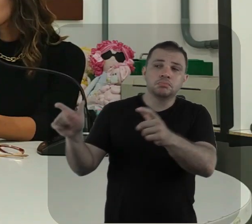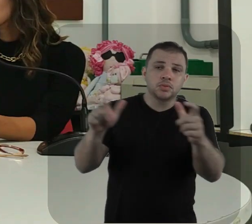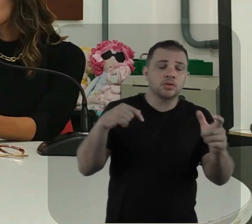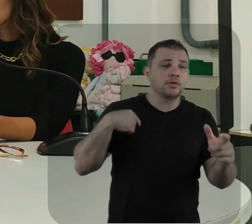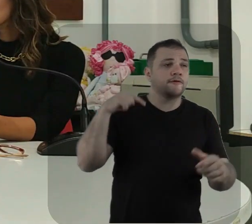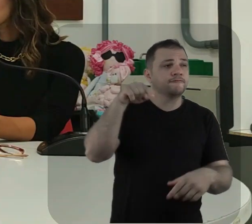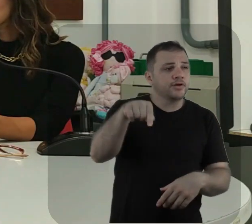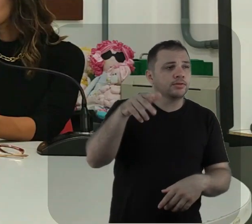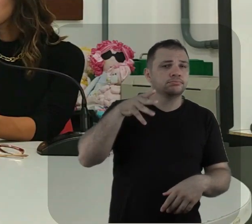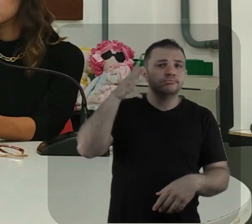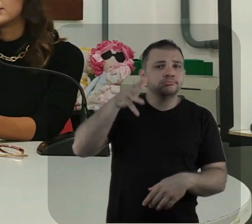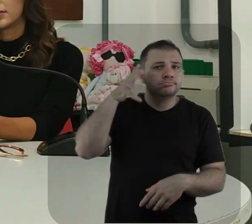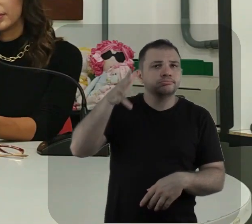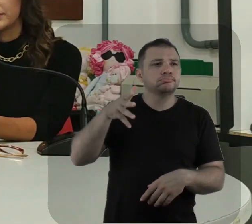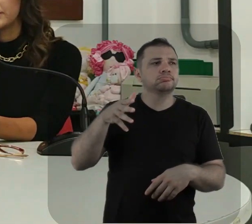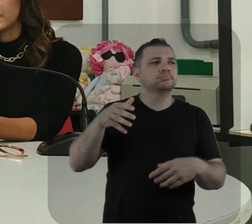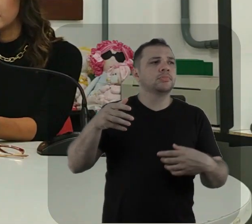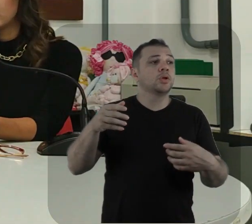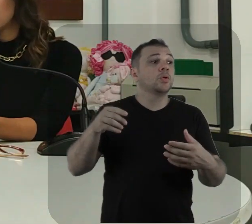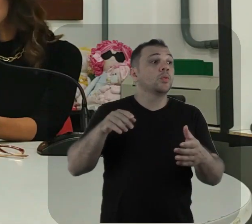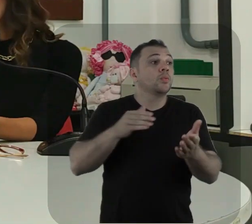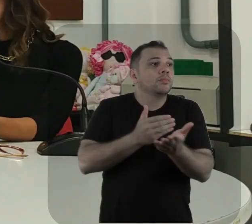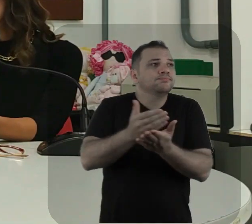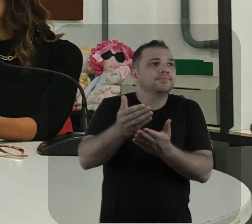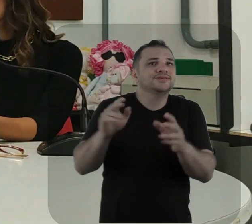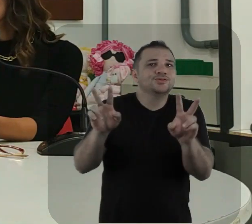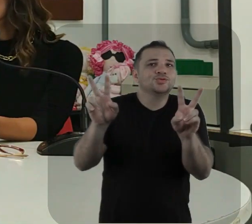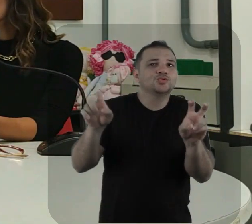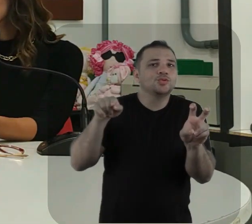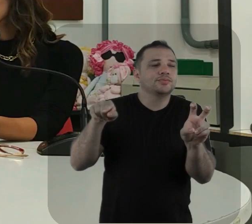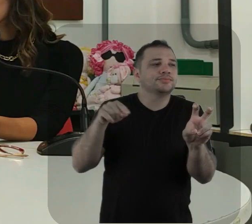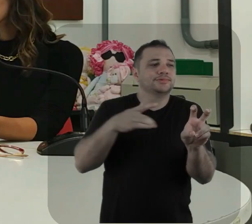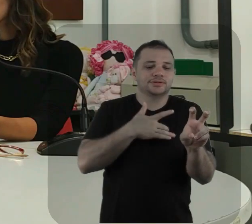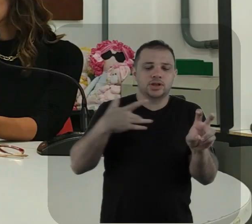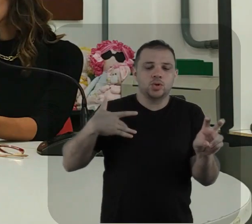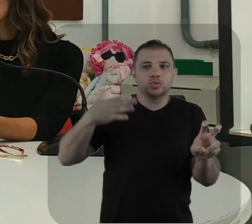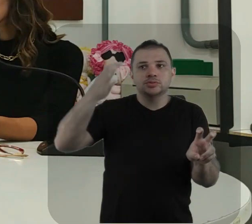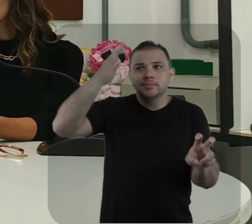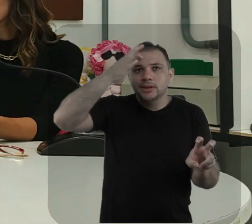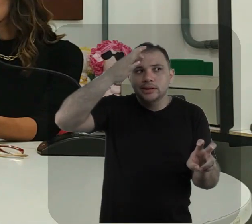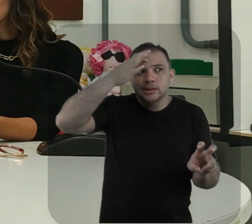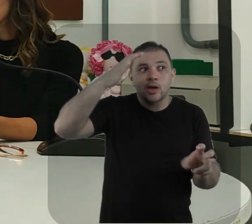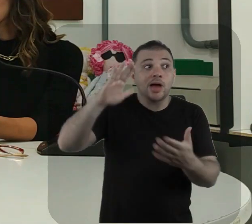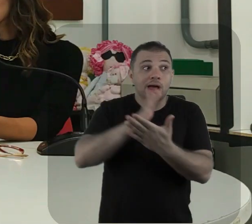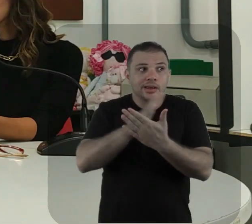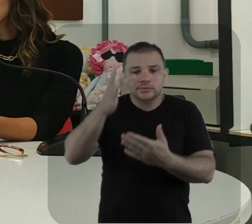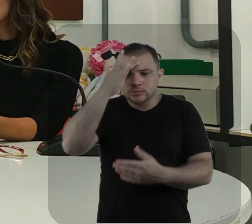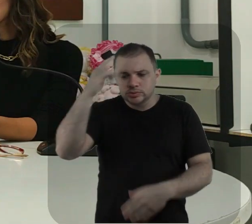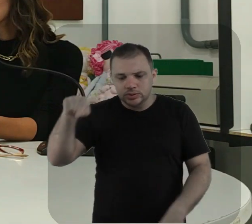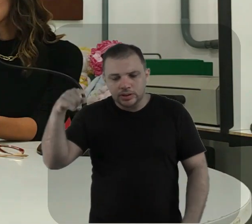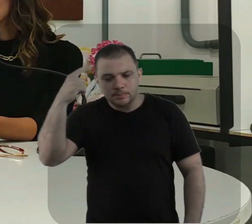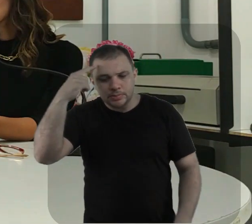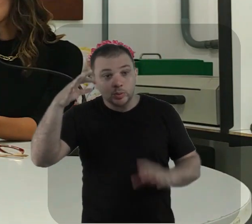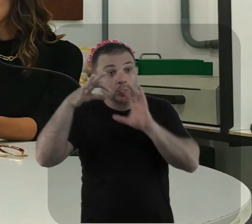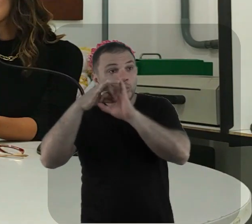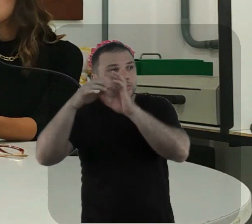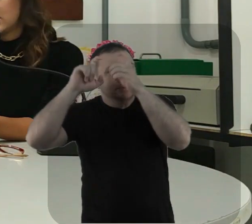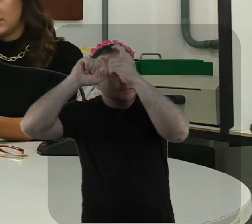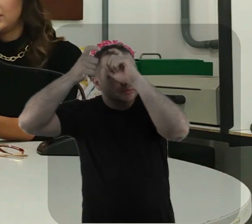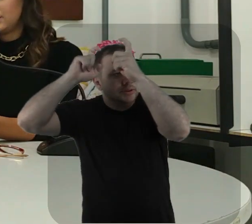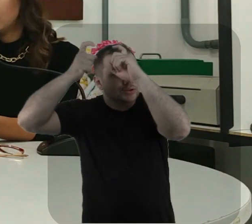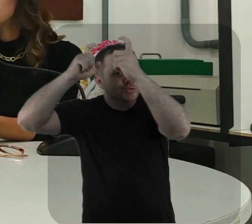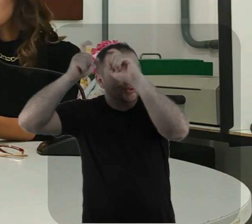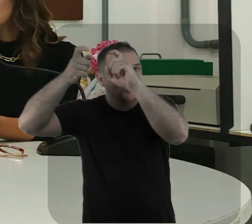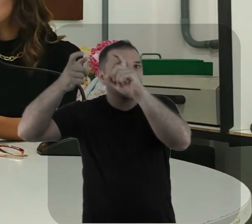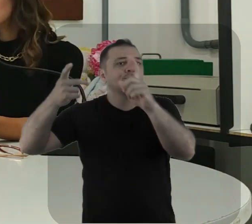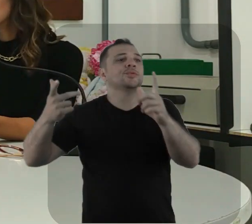vou dar algumas palestras e surge essa questão da saúde mental, eu vejo o quanto que as pessoas ainda atrelam esse tema ao transtorno mental.